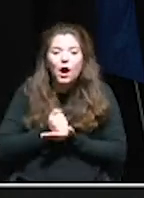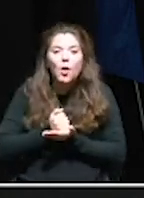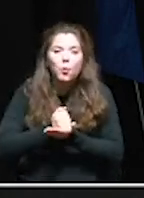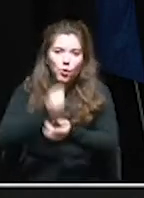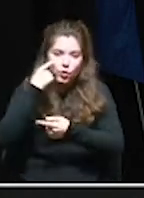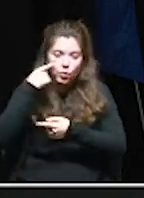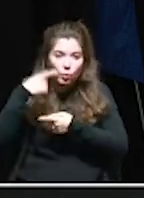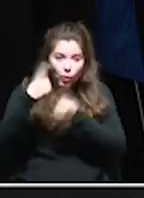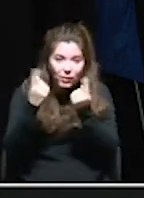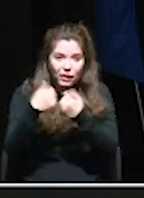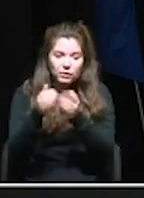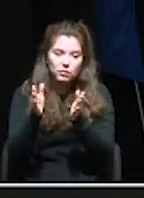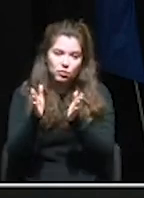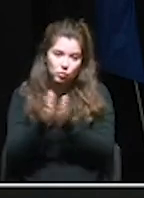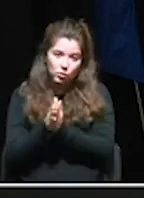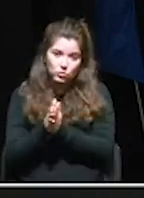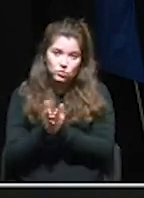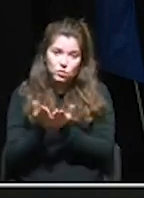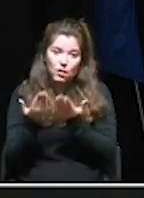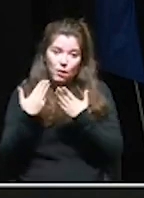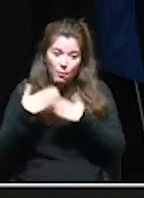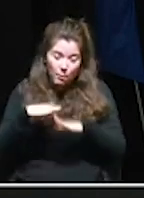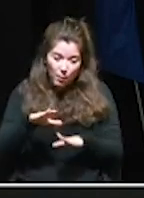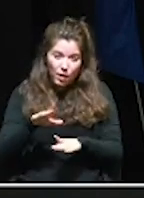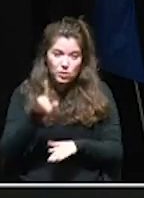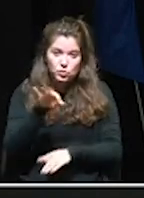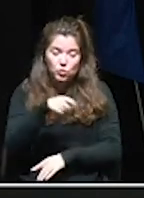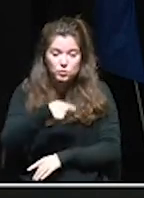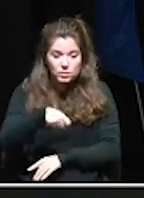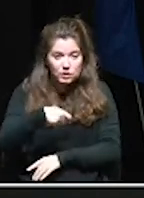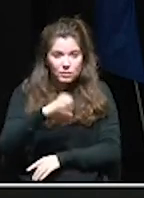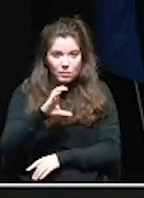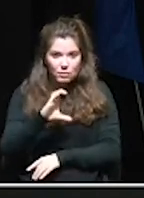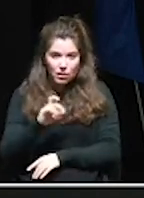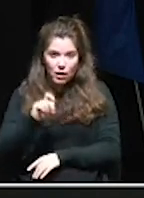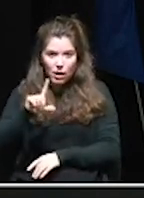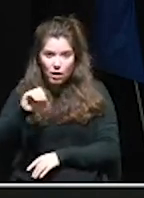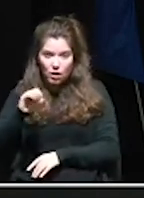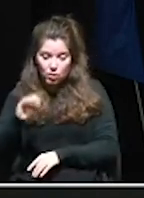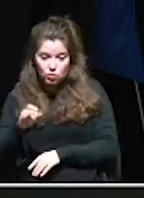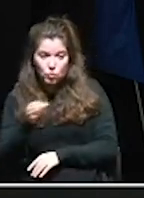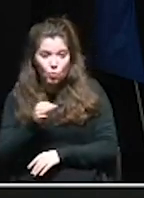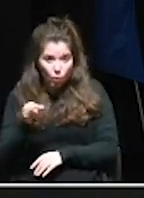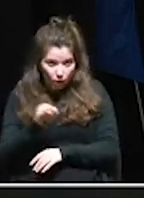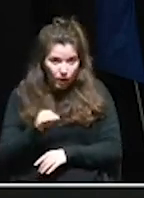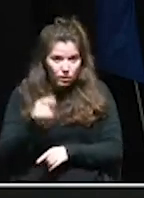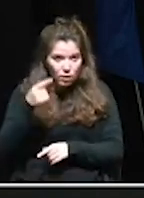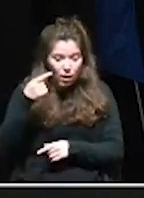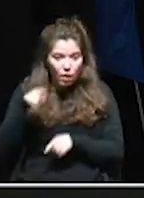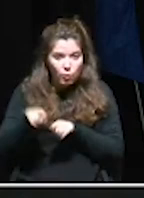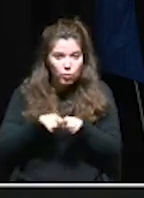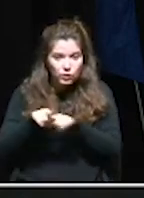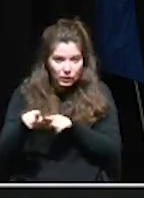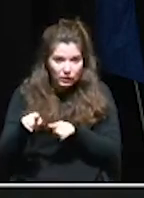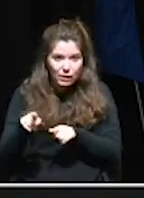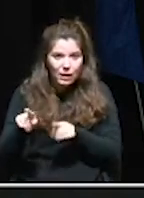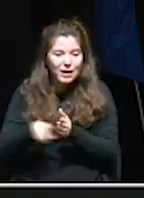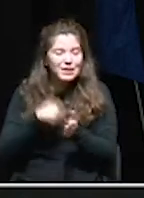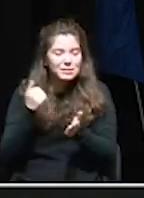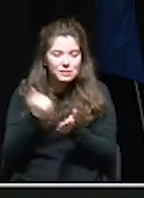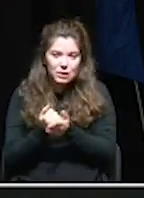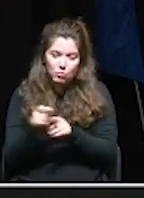de todos. Ao contrário do que diz o Presidente Carlos Moedas, a política fiscal é sempre política. Porque